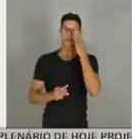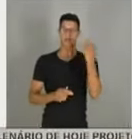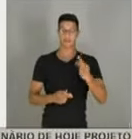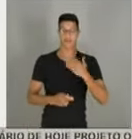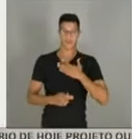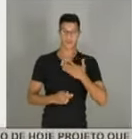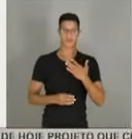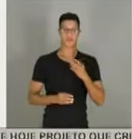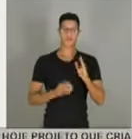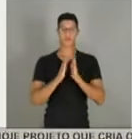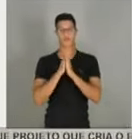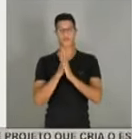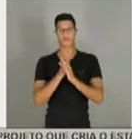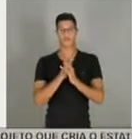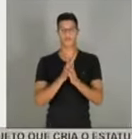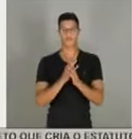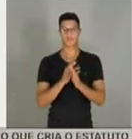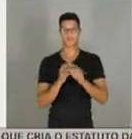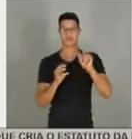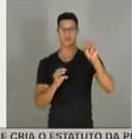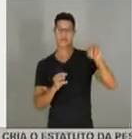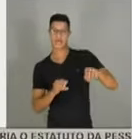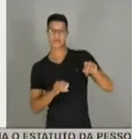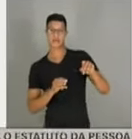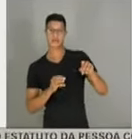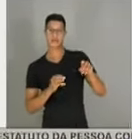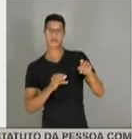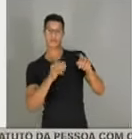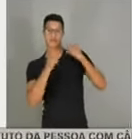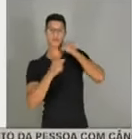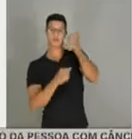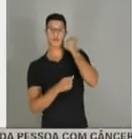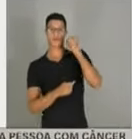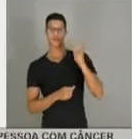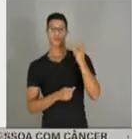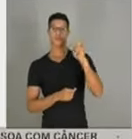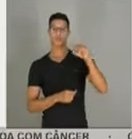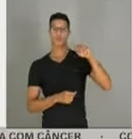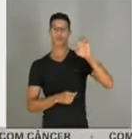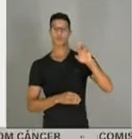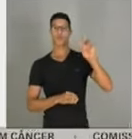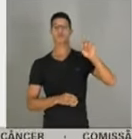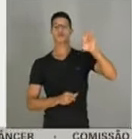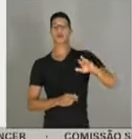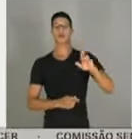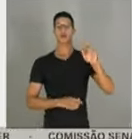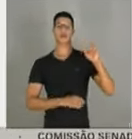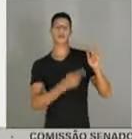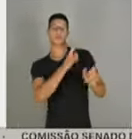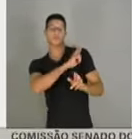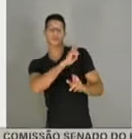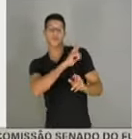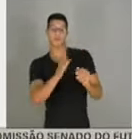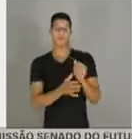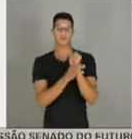a atenção, por favor, Dai. Que é essa, que na linha do senador Humberto, quem é que ficaria responsável pelo frete e pelo